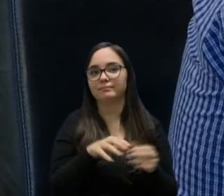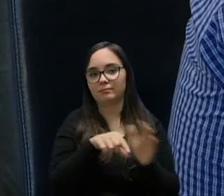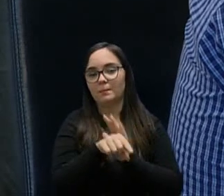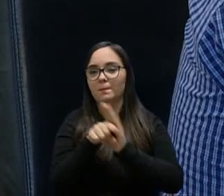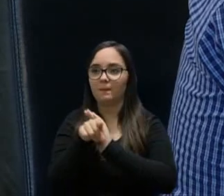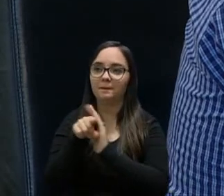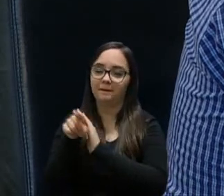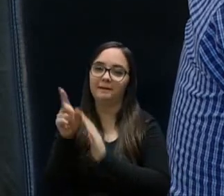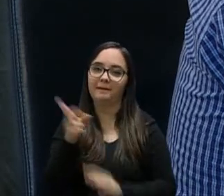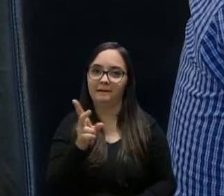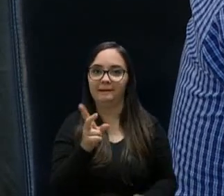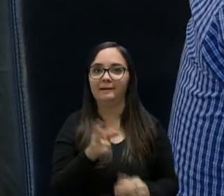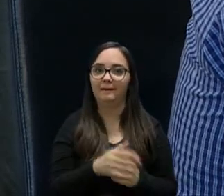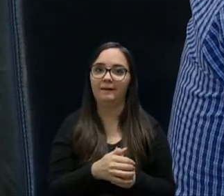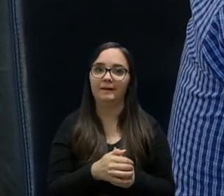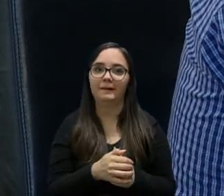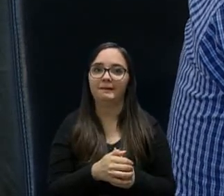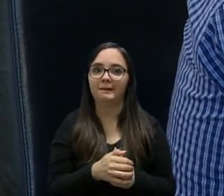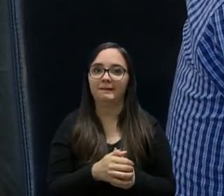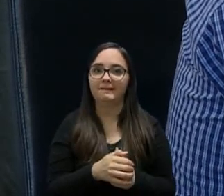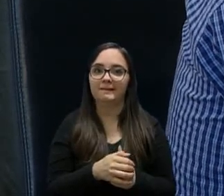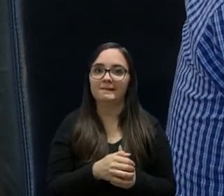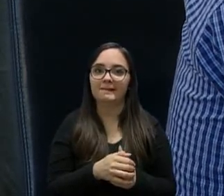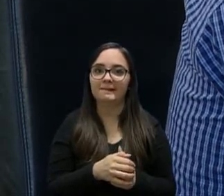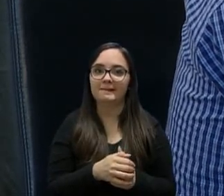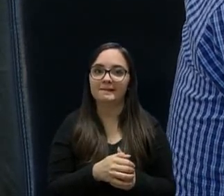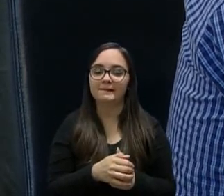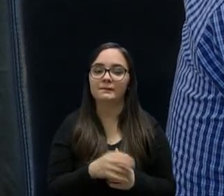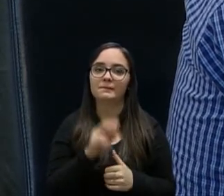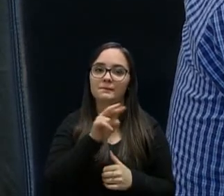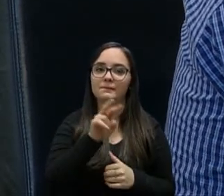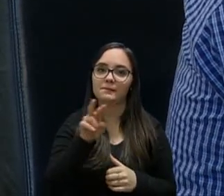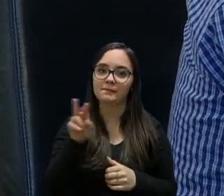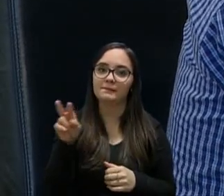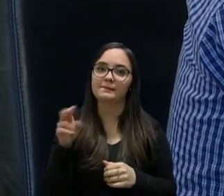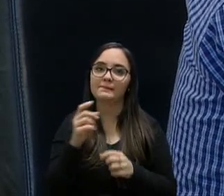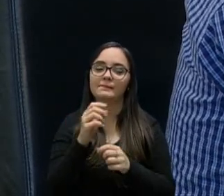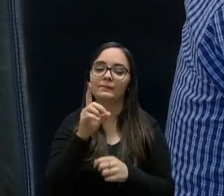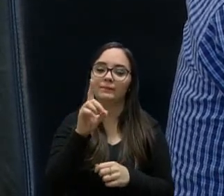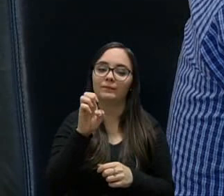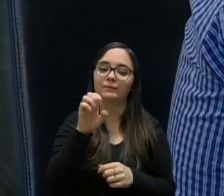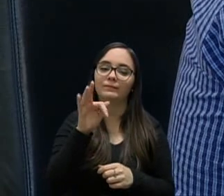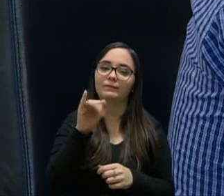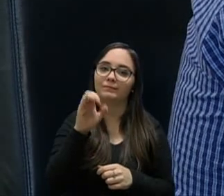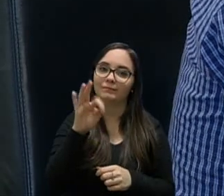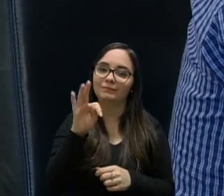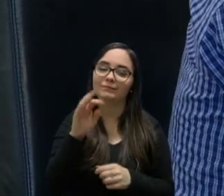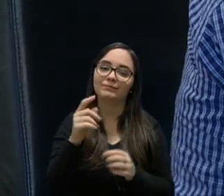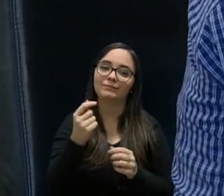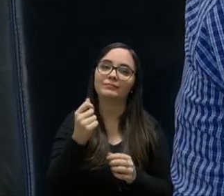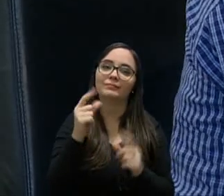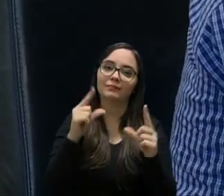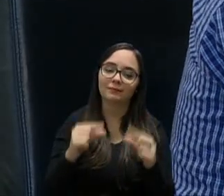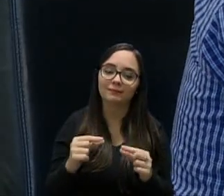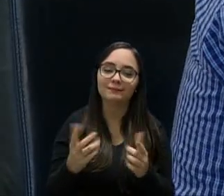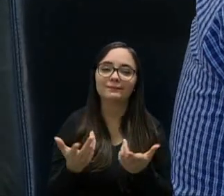analisando projetos dessa natureza com referência ao deaths all that's all there is que é uma coisa é quase que impagável